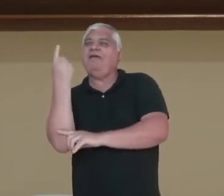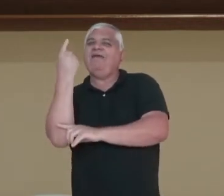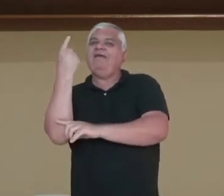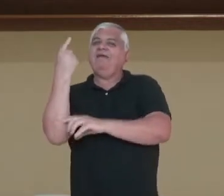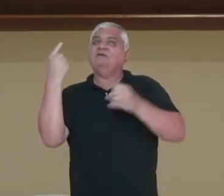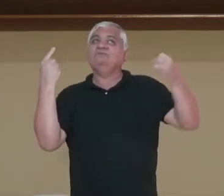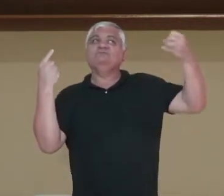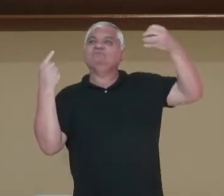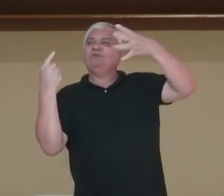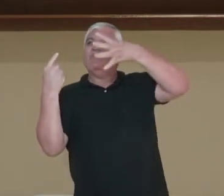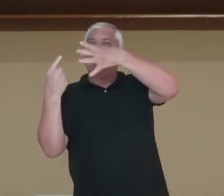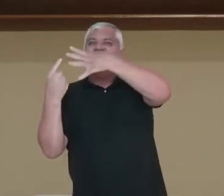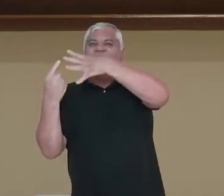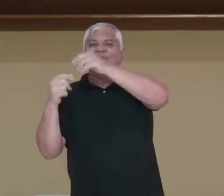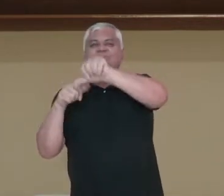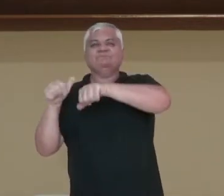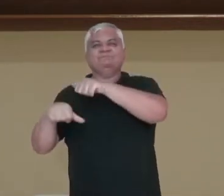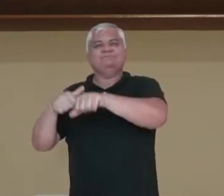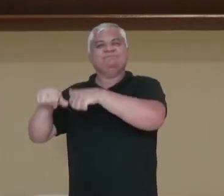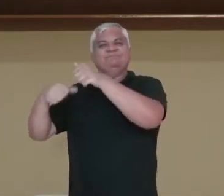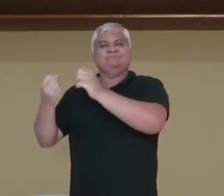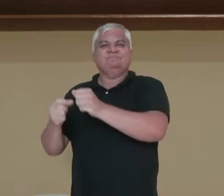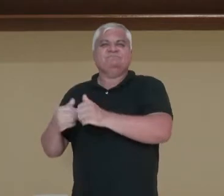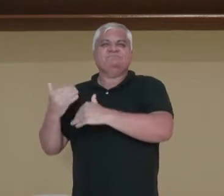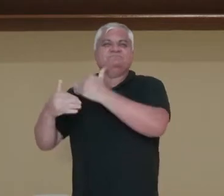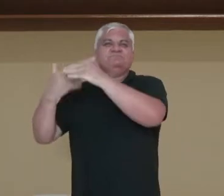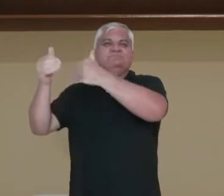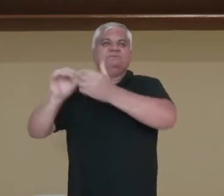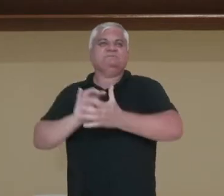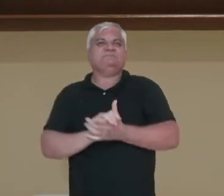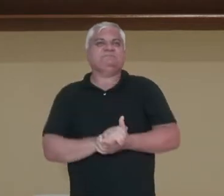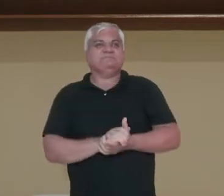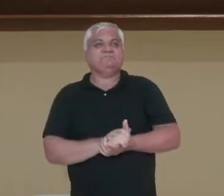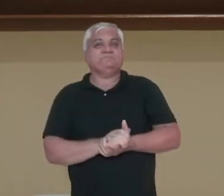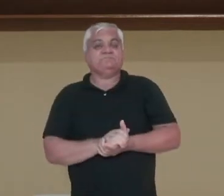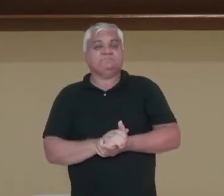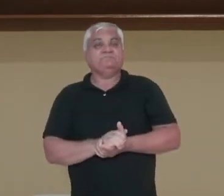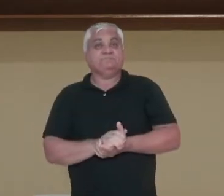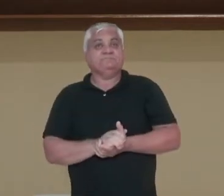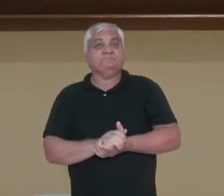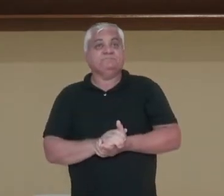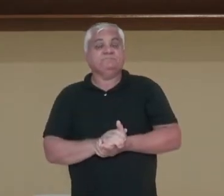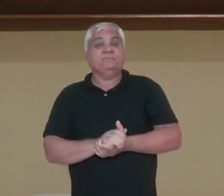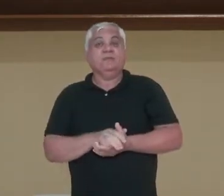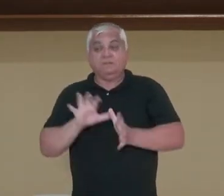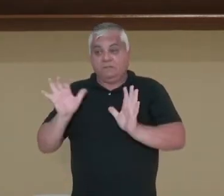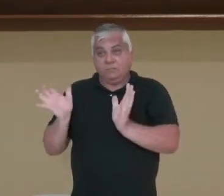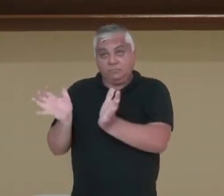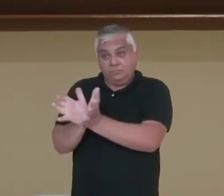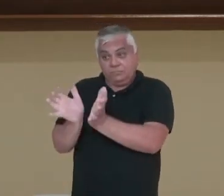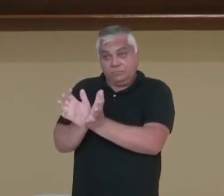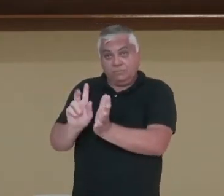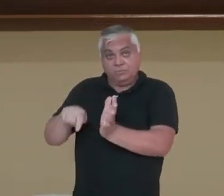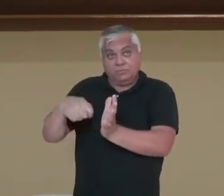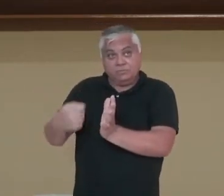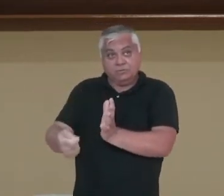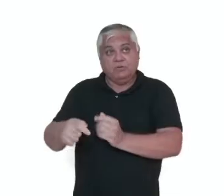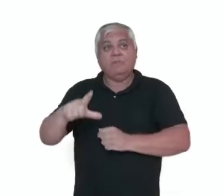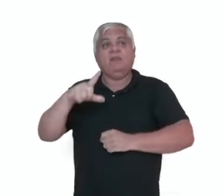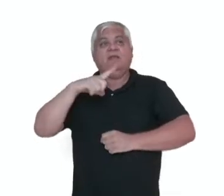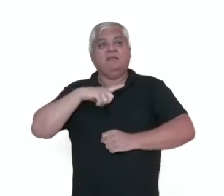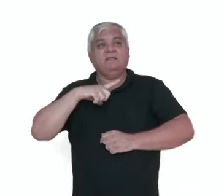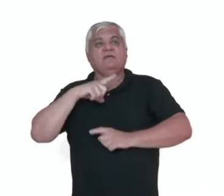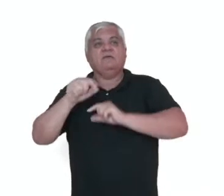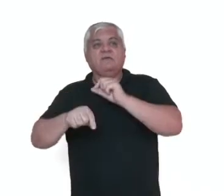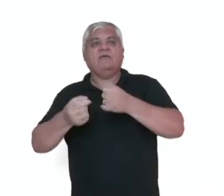E é uma estrutura importantíssima para o embrião, ok? Então, novidade evolutiva desse grupo, né, analisando a árvore filogenética novamente,